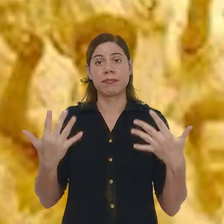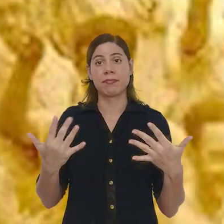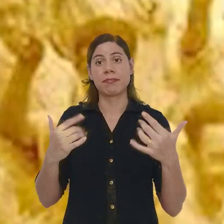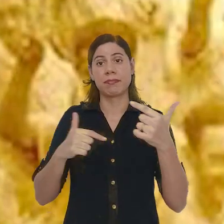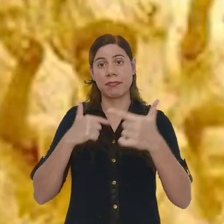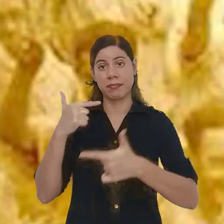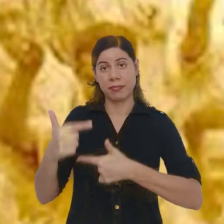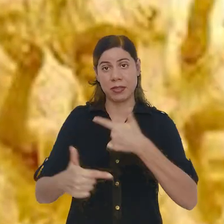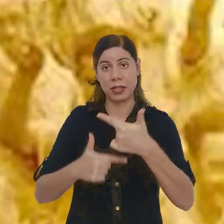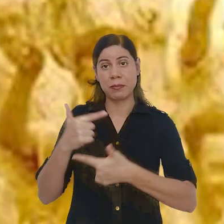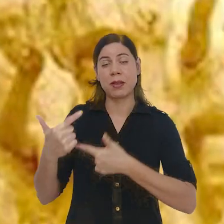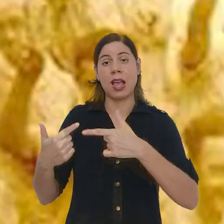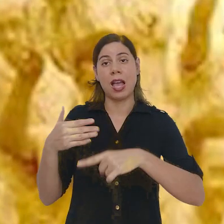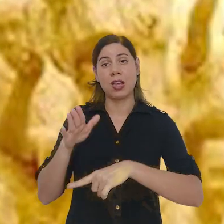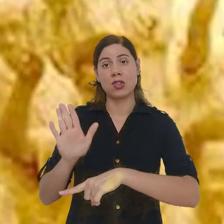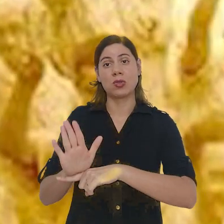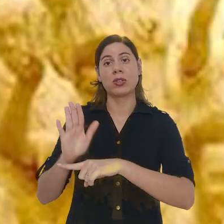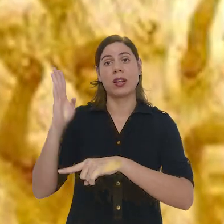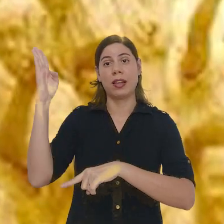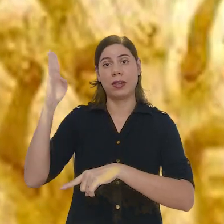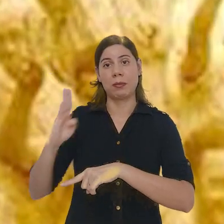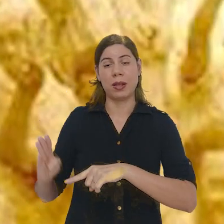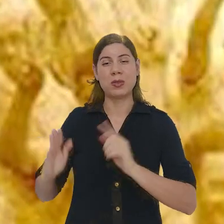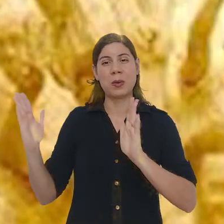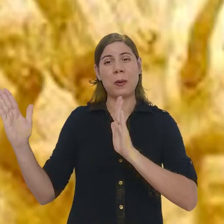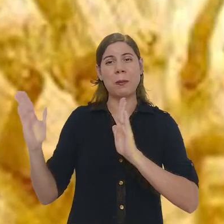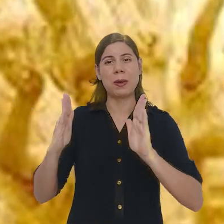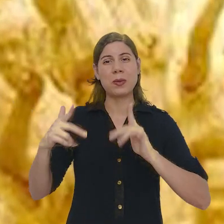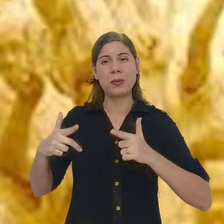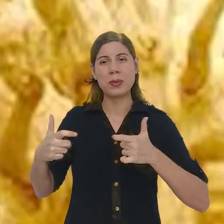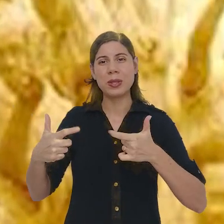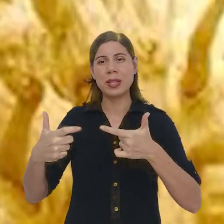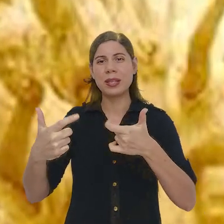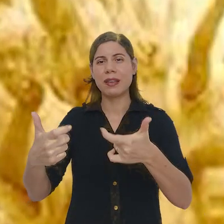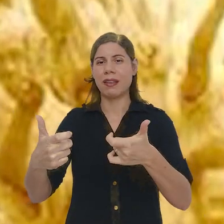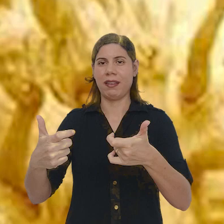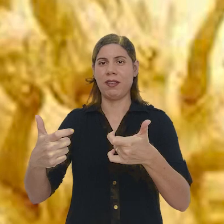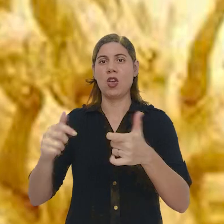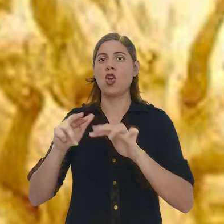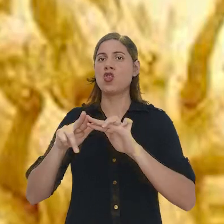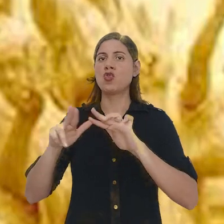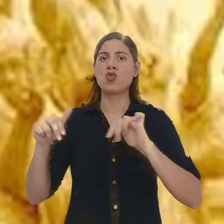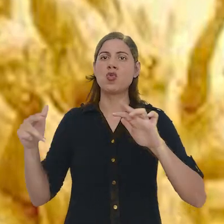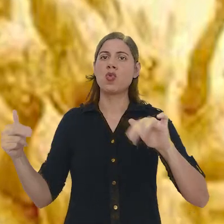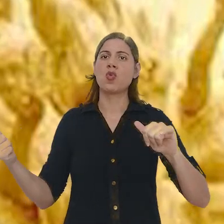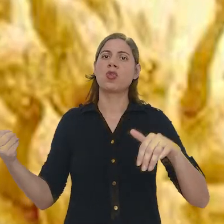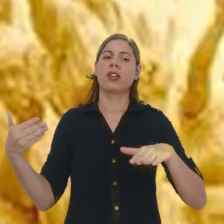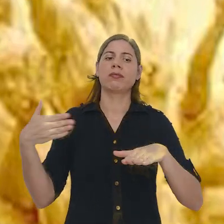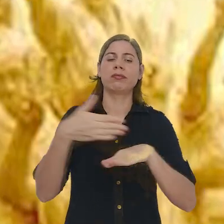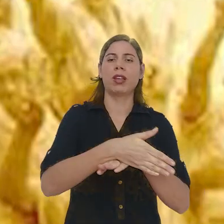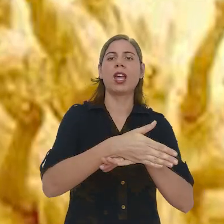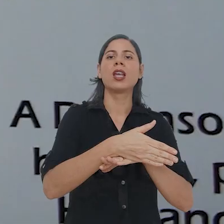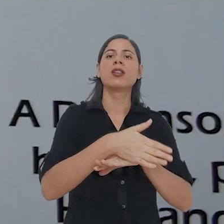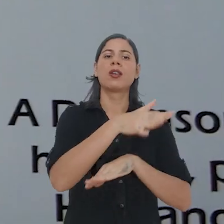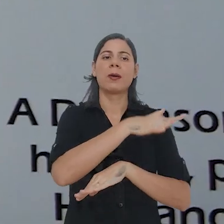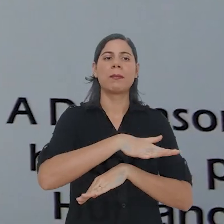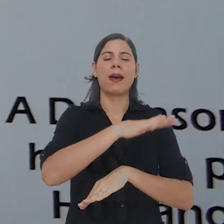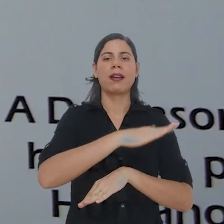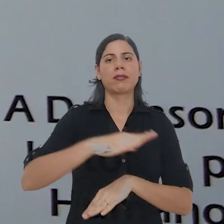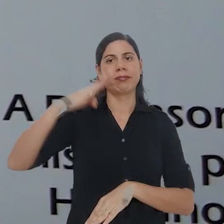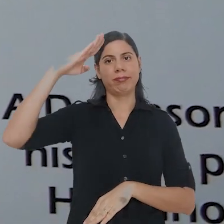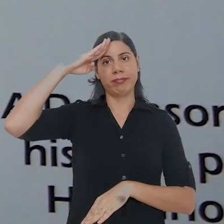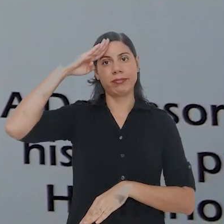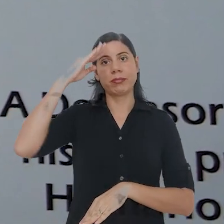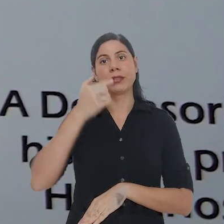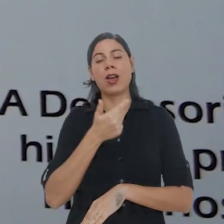Embora esses trabalhadores que ajudaram o Brasil em esforço de guerra nunca tenham sido incorporados às Forças Armadas, outro tipo